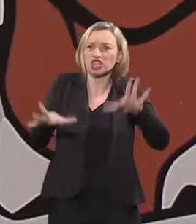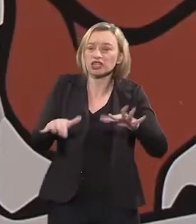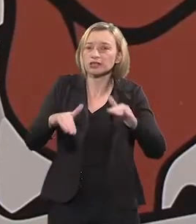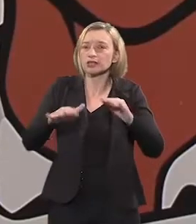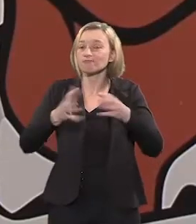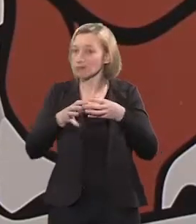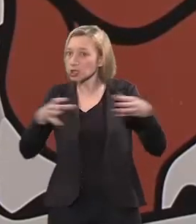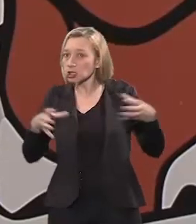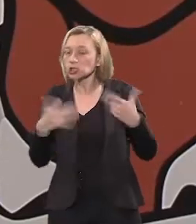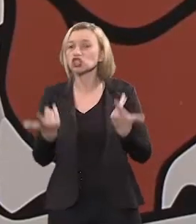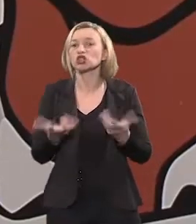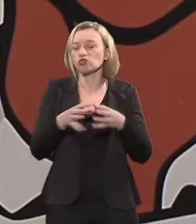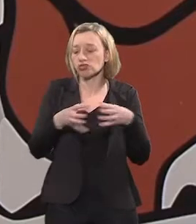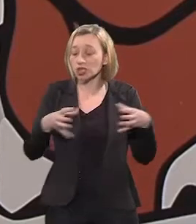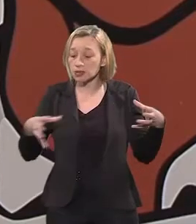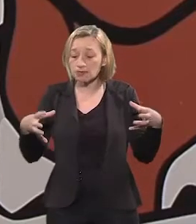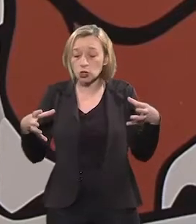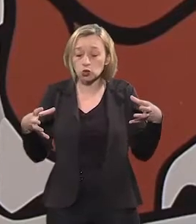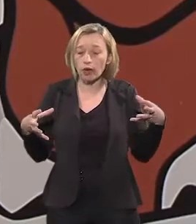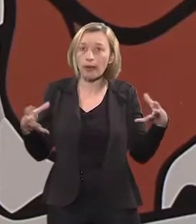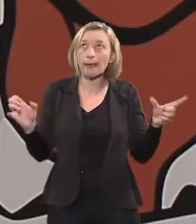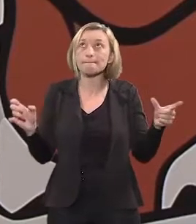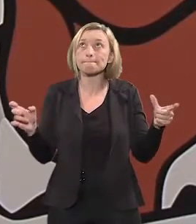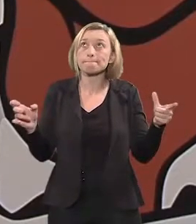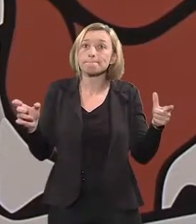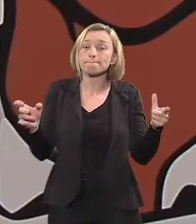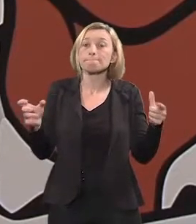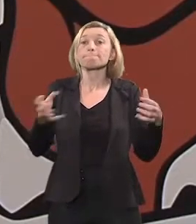uma diferença muito grande, é um crescimento